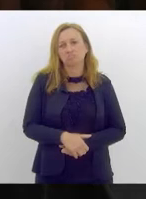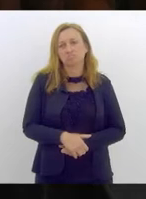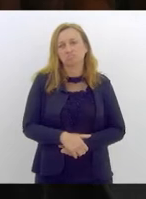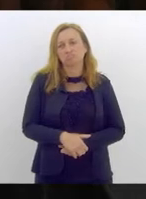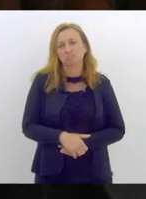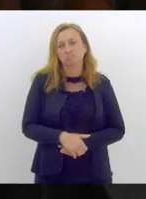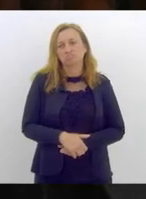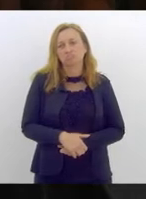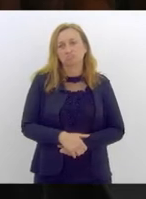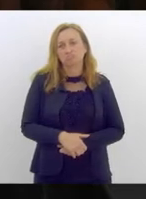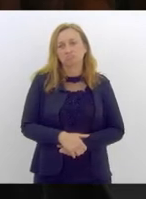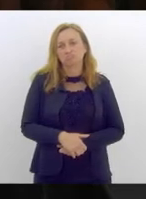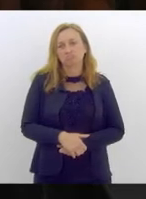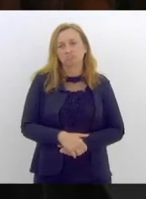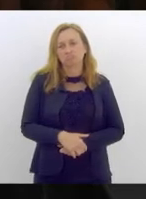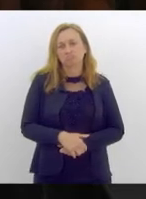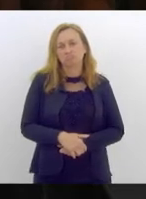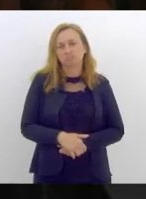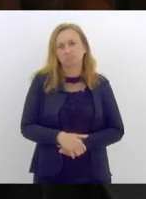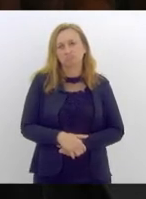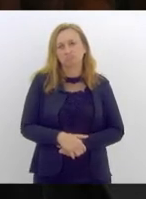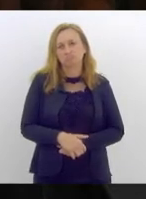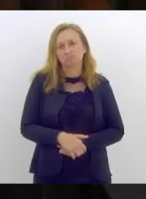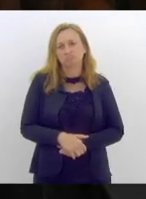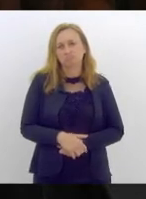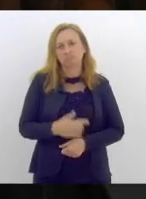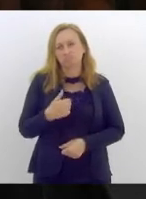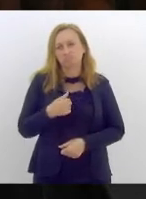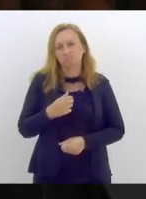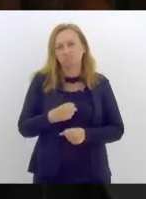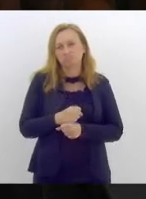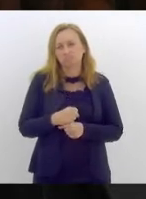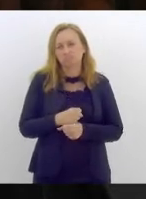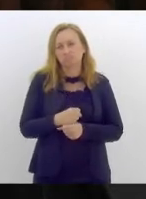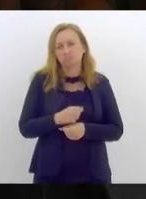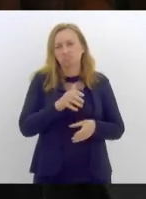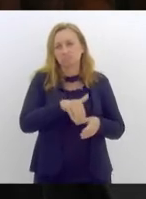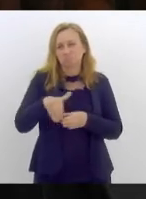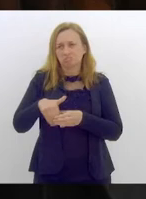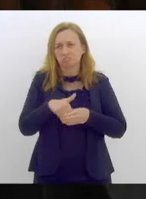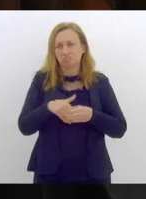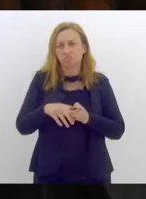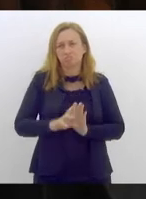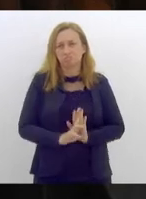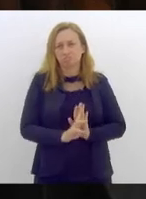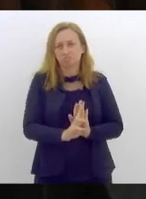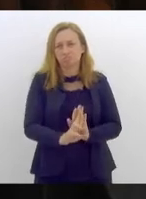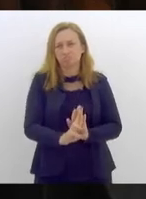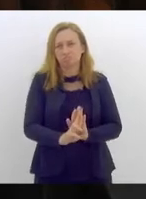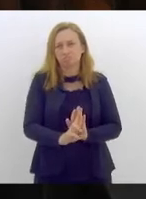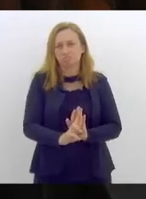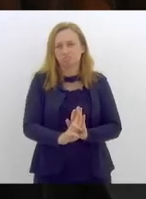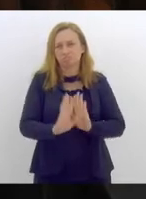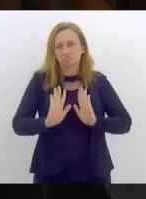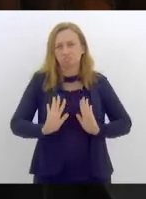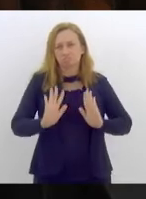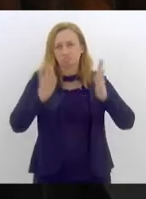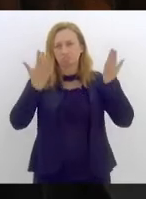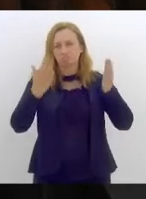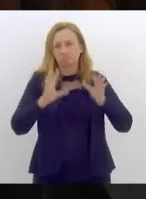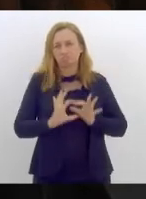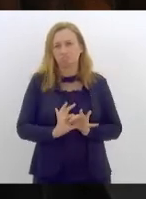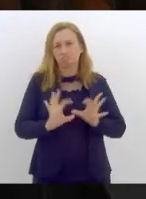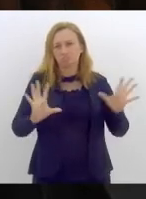eu sou de um tempo Deputado coelho que eleição representava a festa da